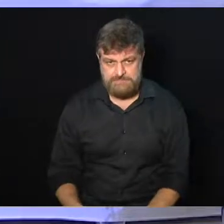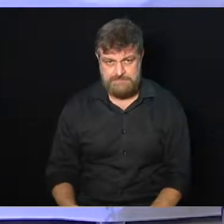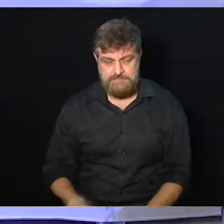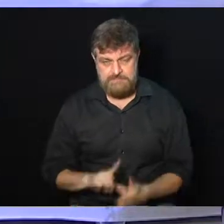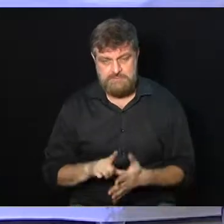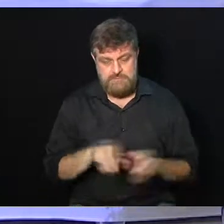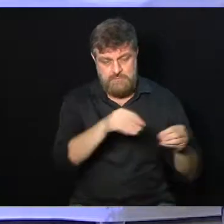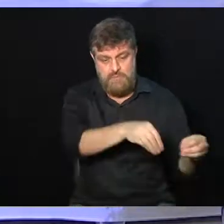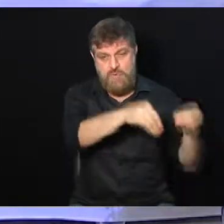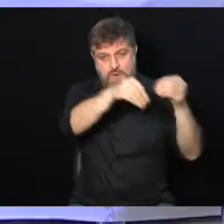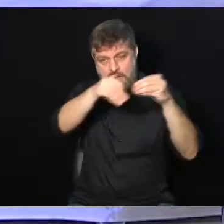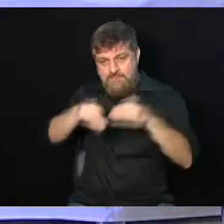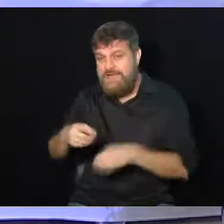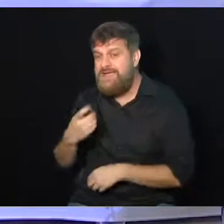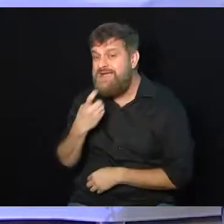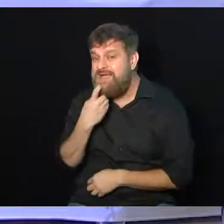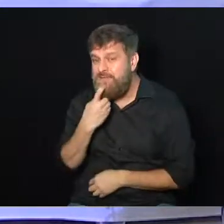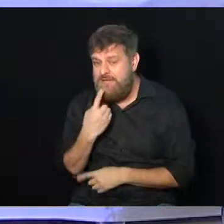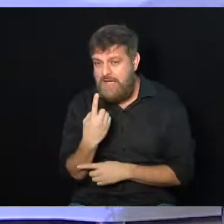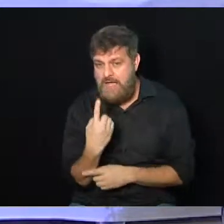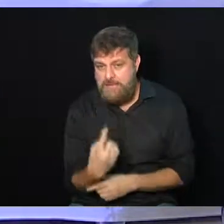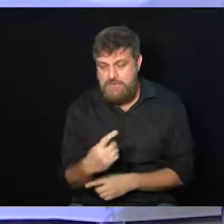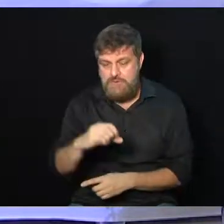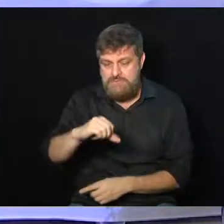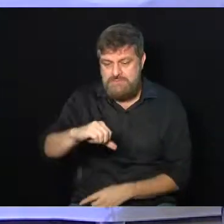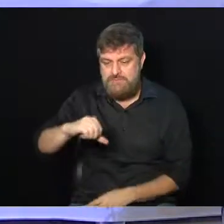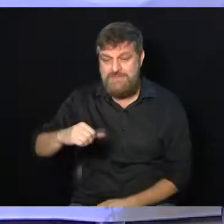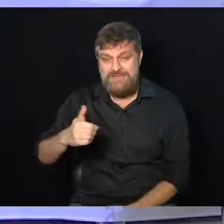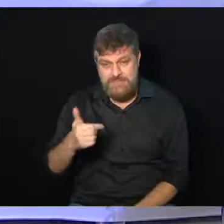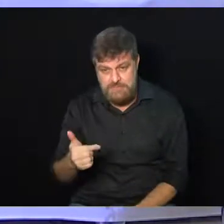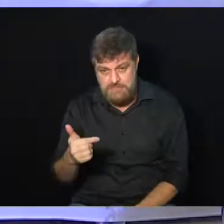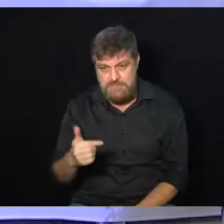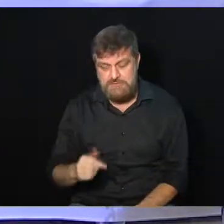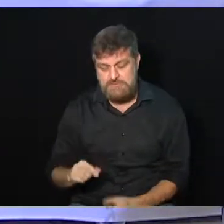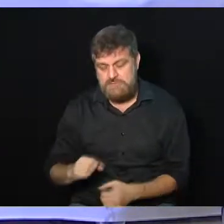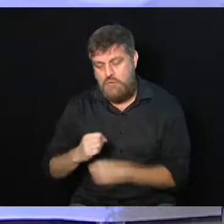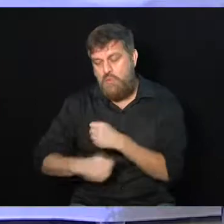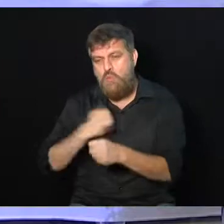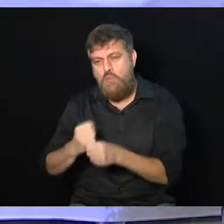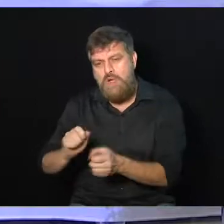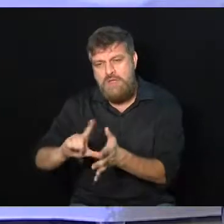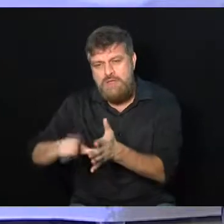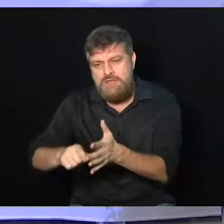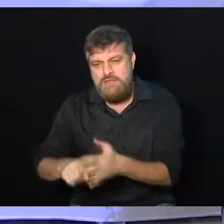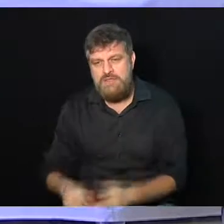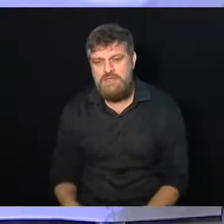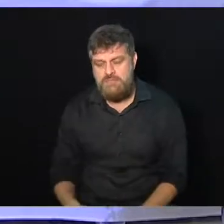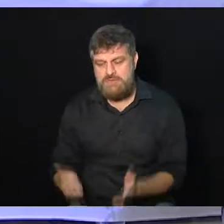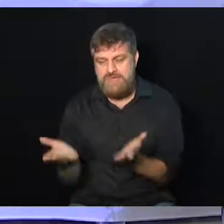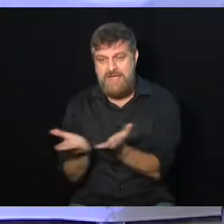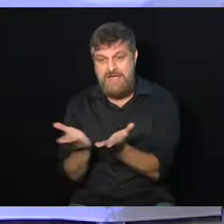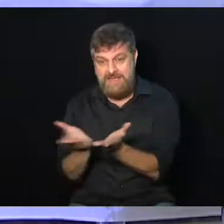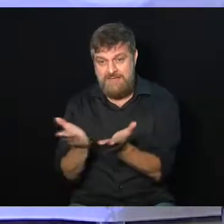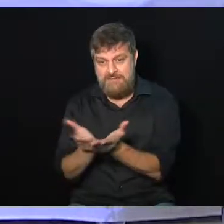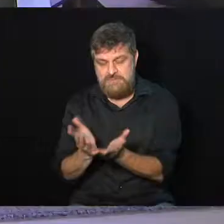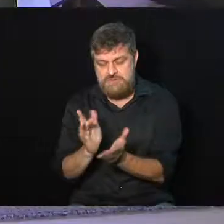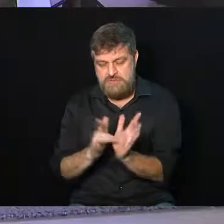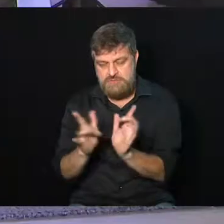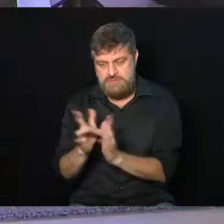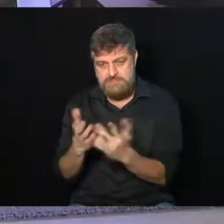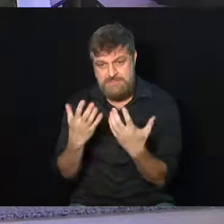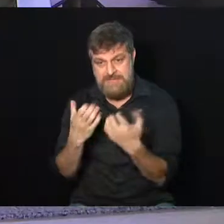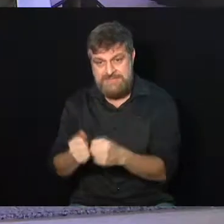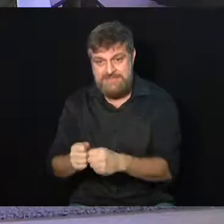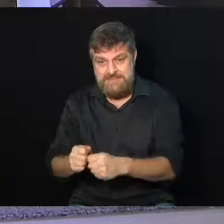Mudou-se para Campinas em 1992 e no ano seguinte se converteu ao Evangelho do Senhor Jesus na Igreja Assembleia